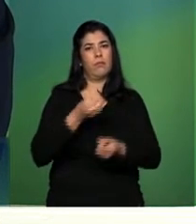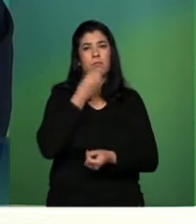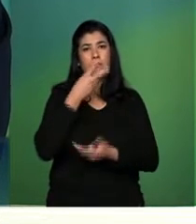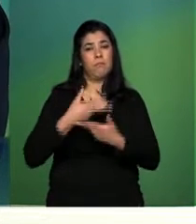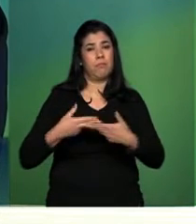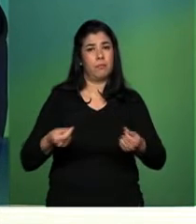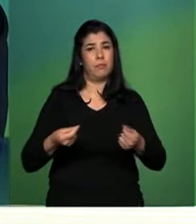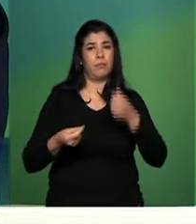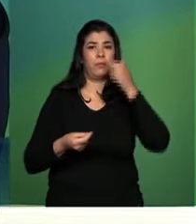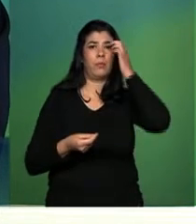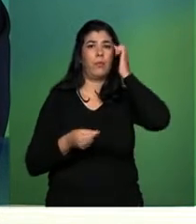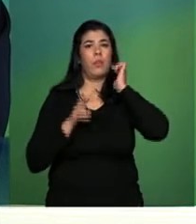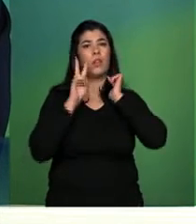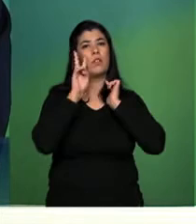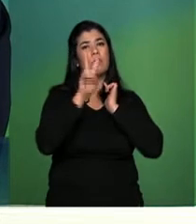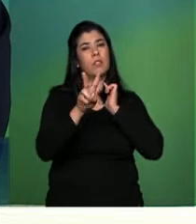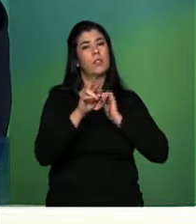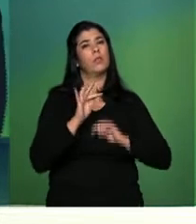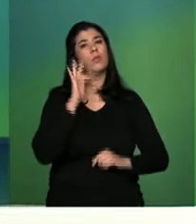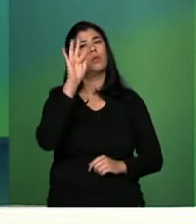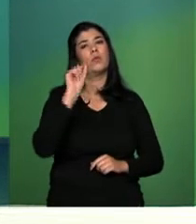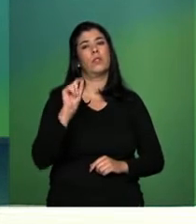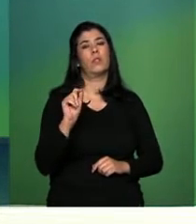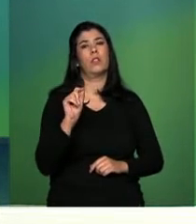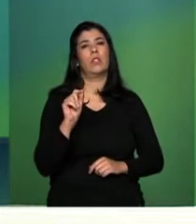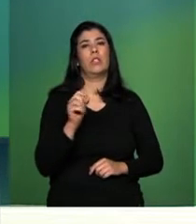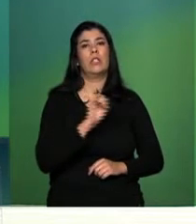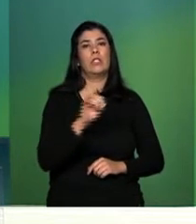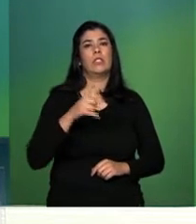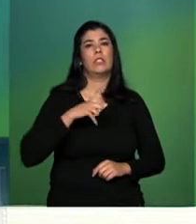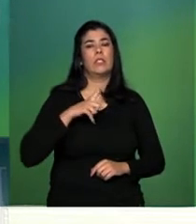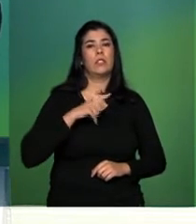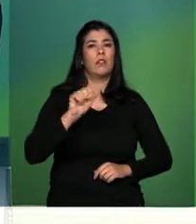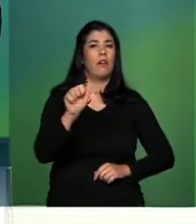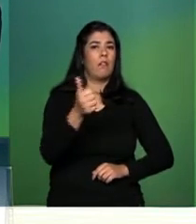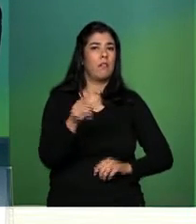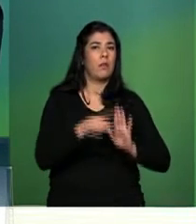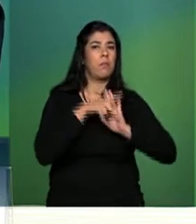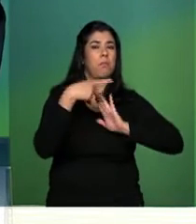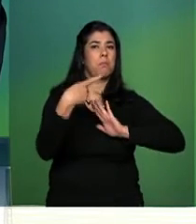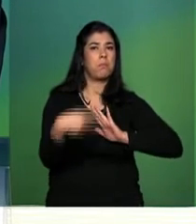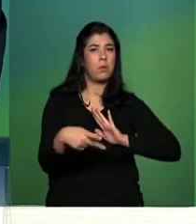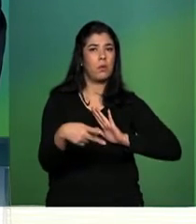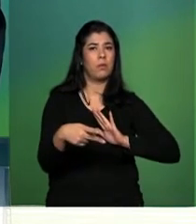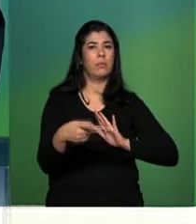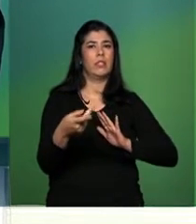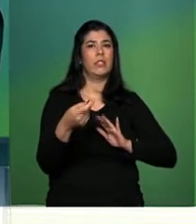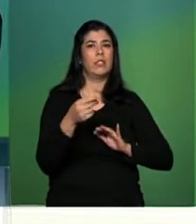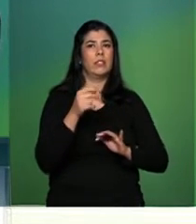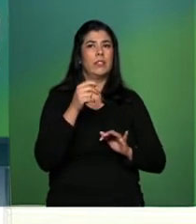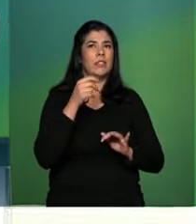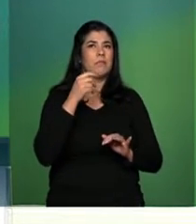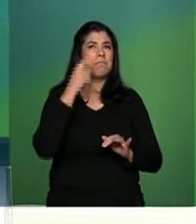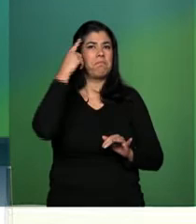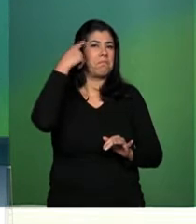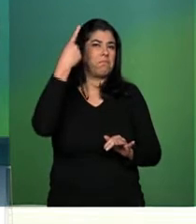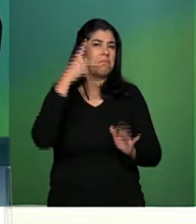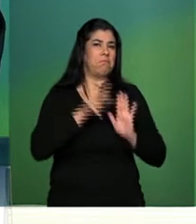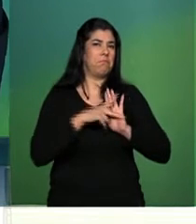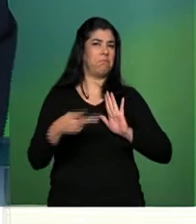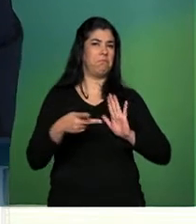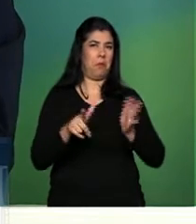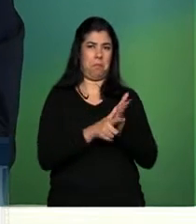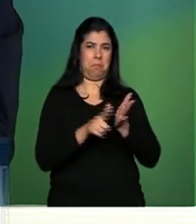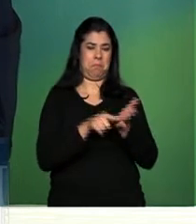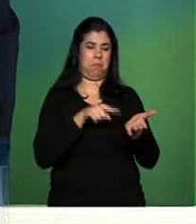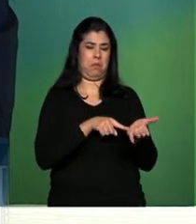nós chamamos de previsibilidade é isso. Quanto a essa avaliação de que é uma carta de intenção, é evidente que todo o plano é,